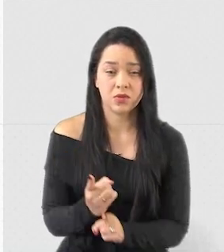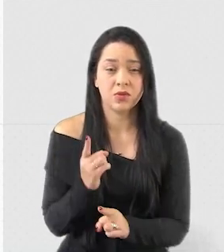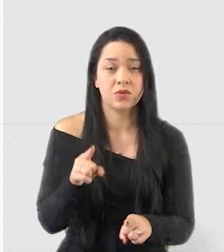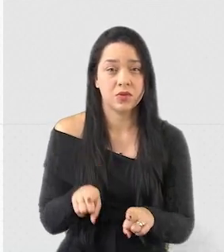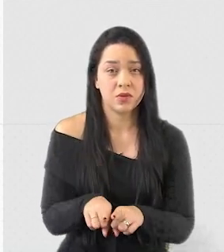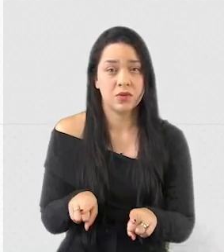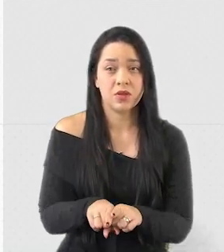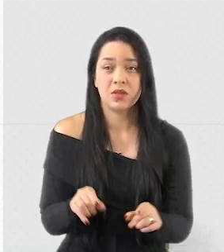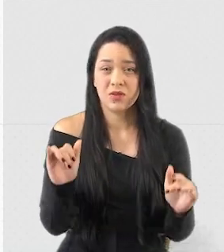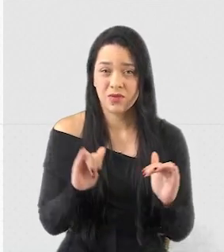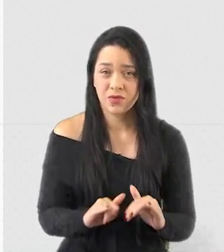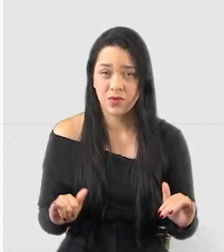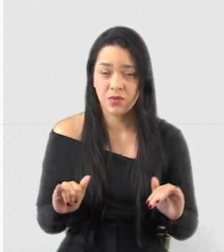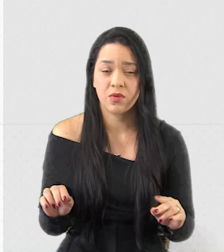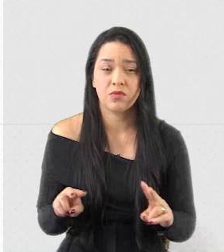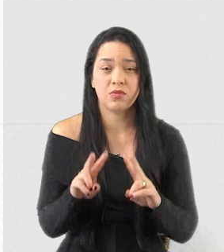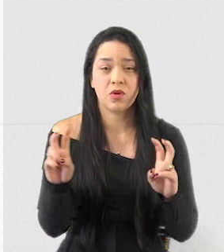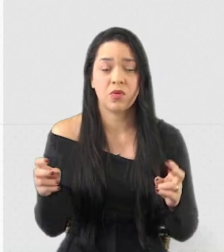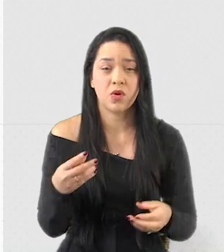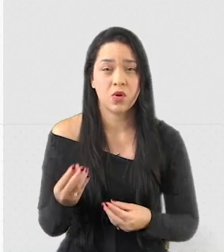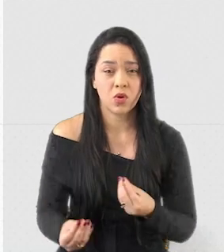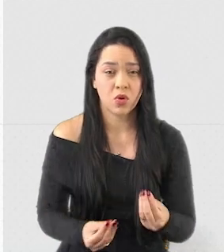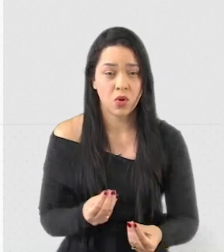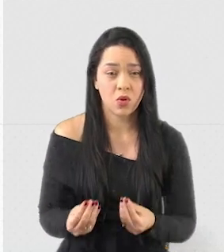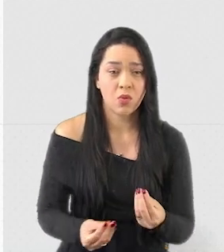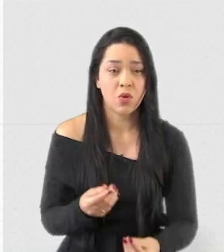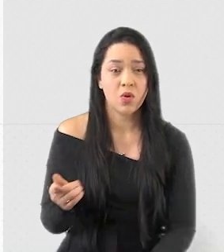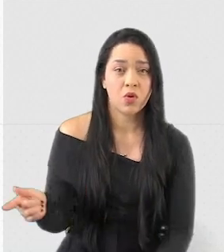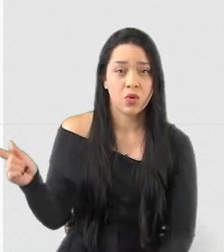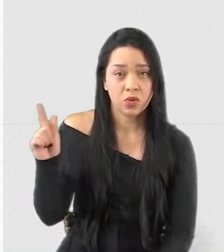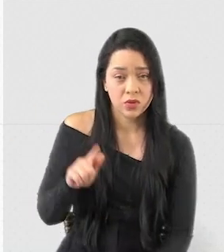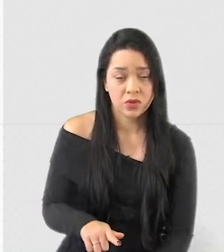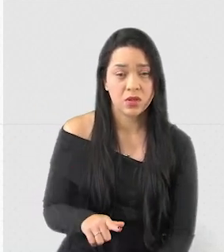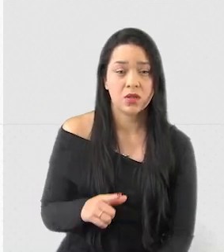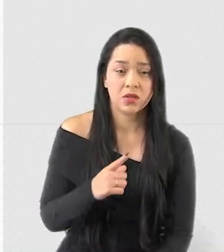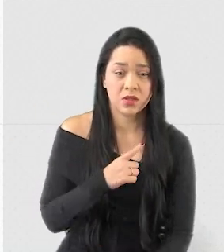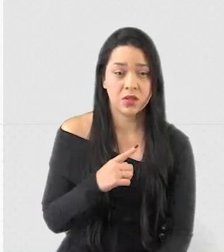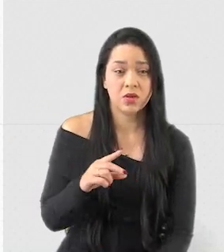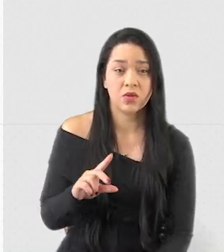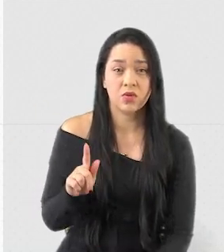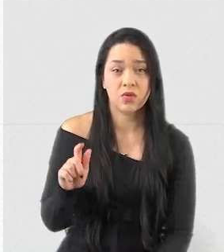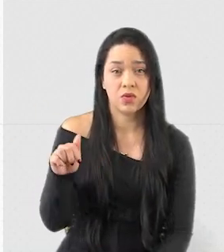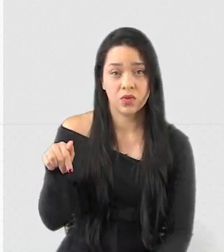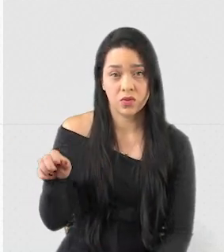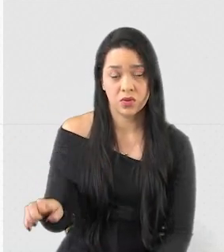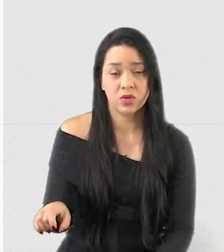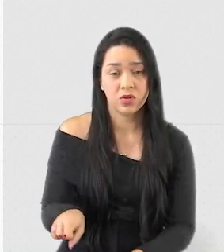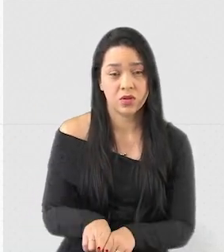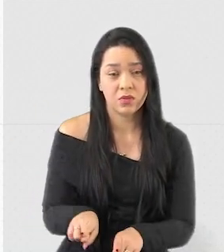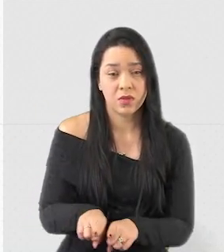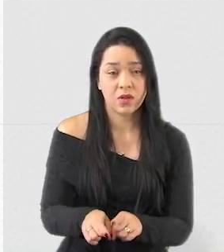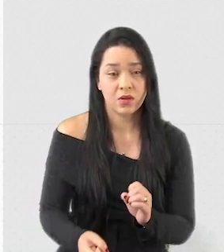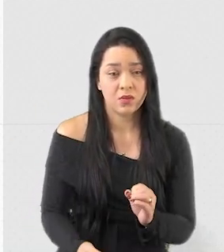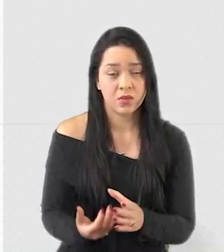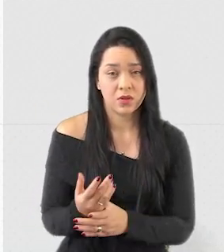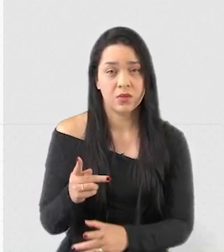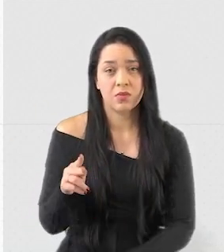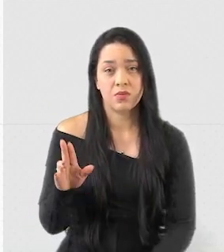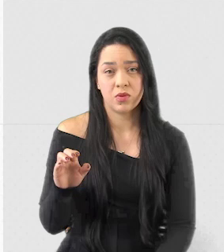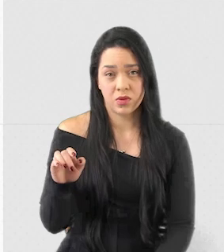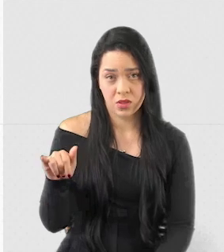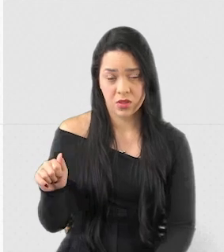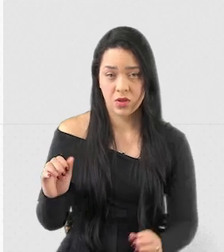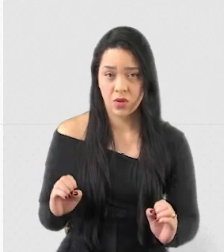se informou bastante sobre como que as células conseguem ativar seus genes, como elas conseguem produzir proteínas, tá